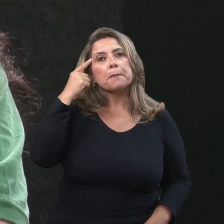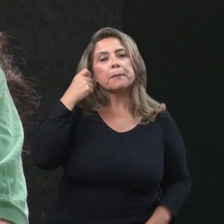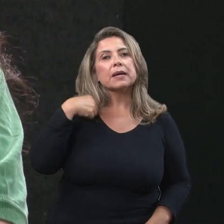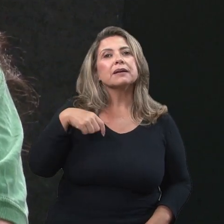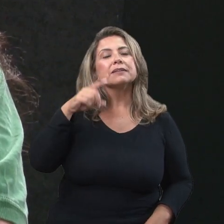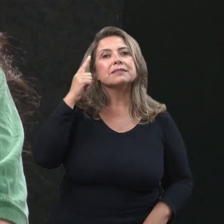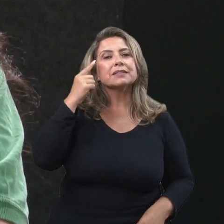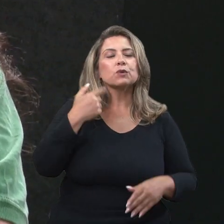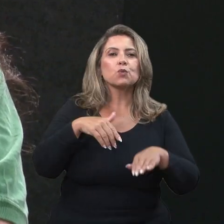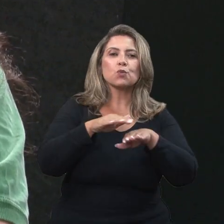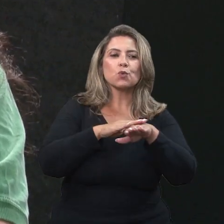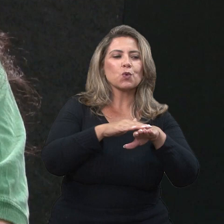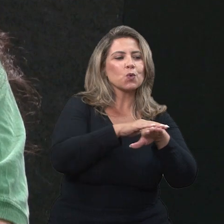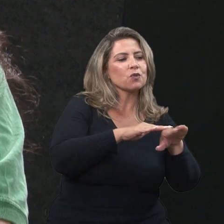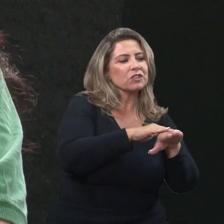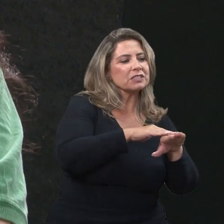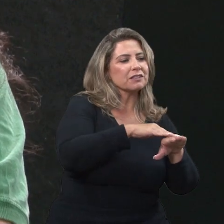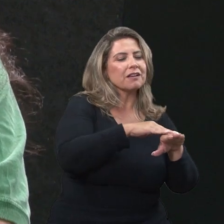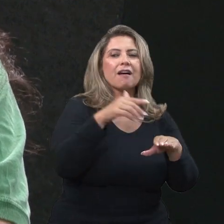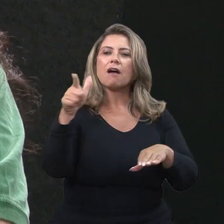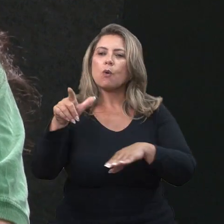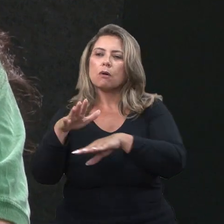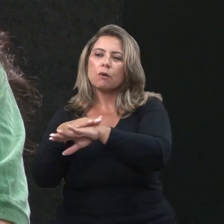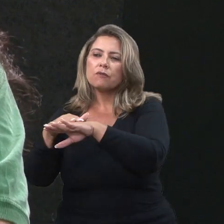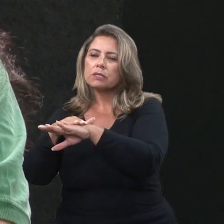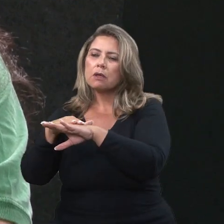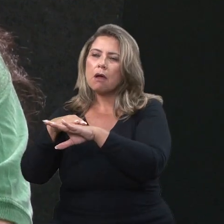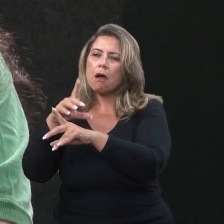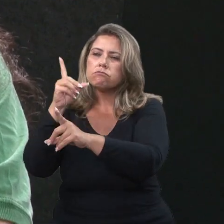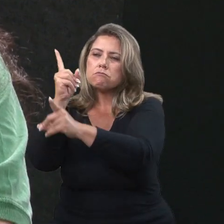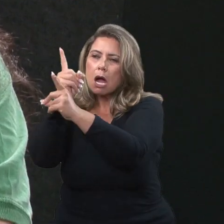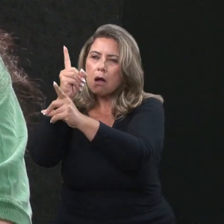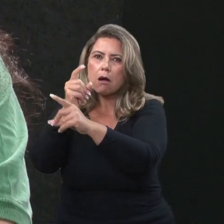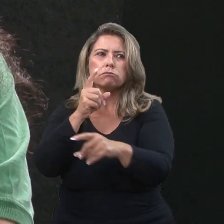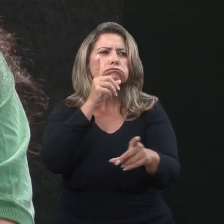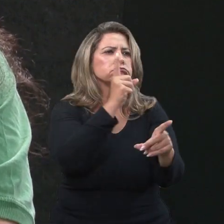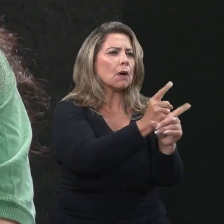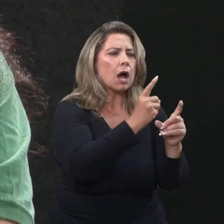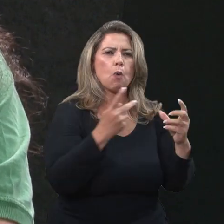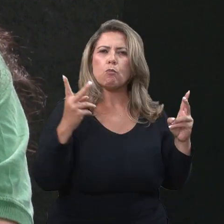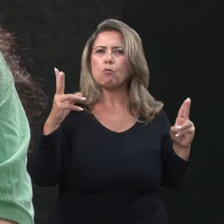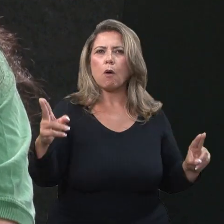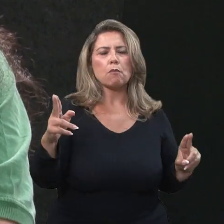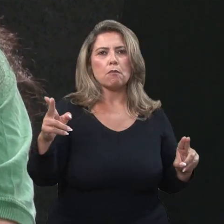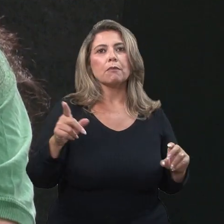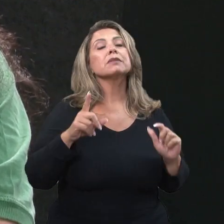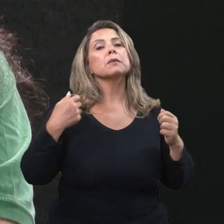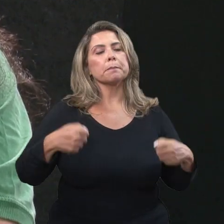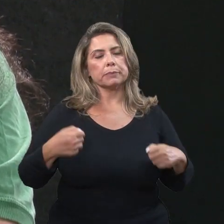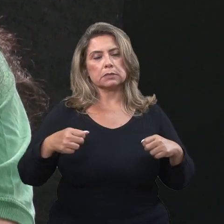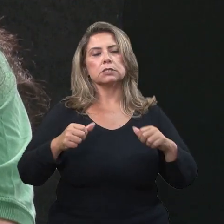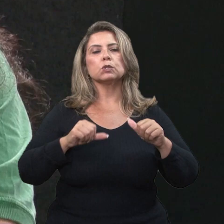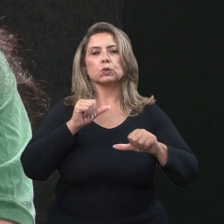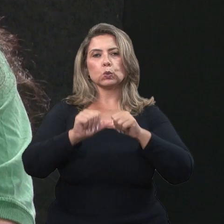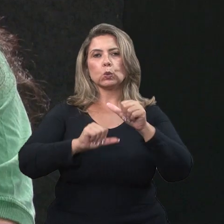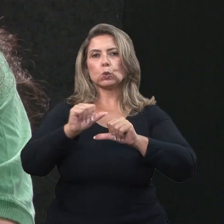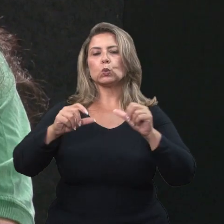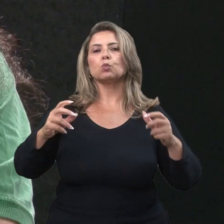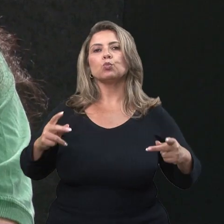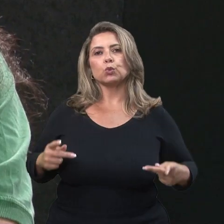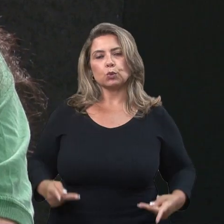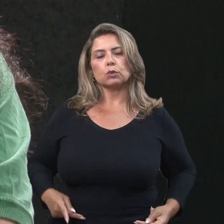vezes, você conversa com mais de uma e aí percebe que todas passaram pela mesma situação. Então, é uma conduta que precisa ser evitada,